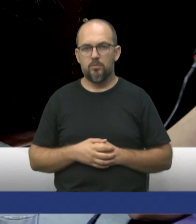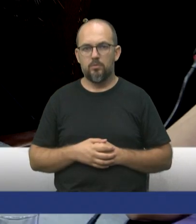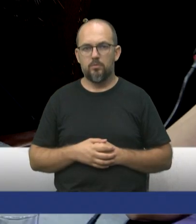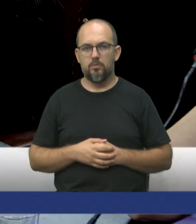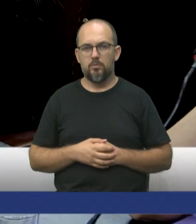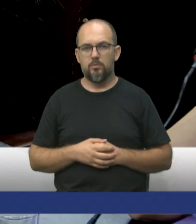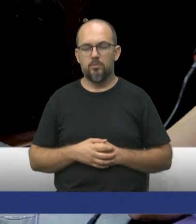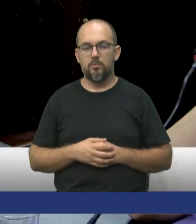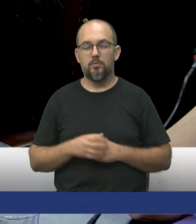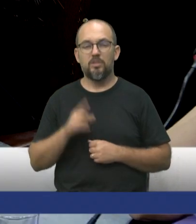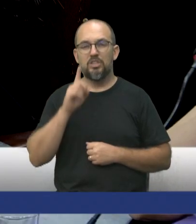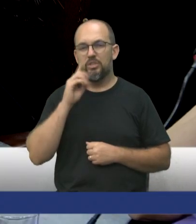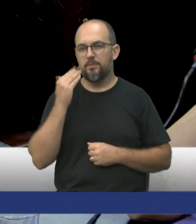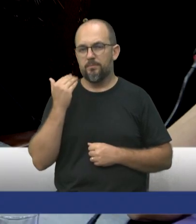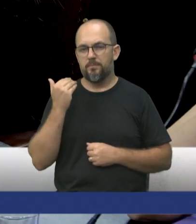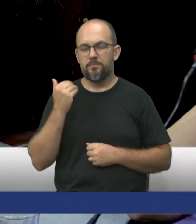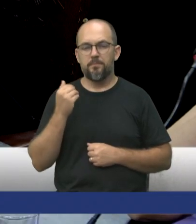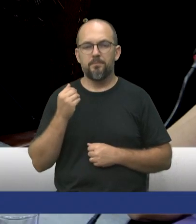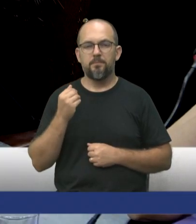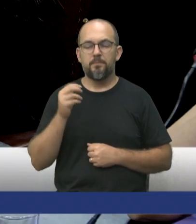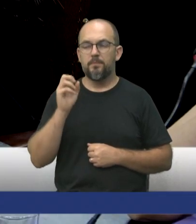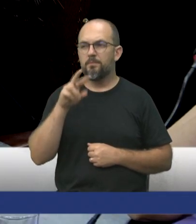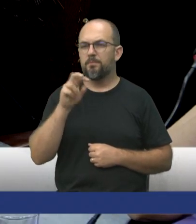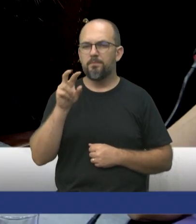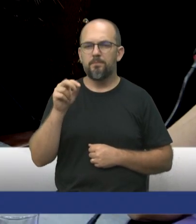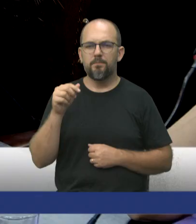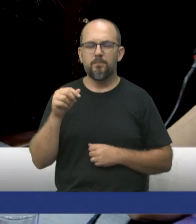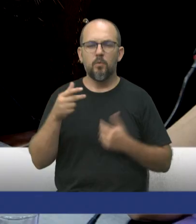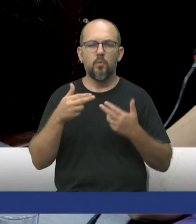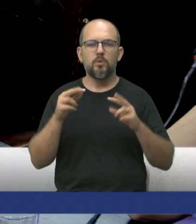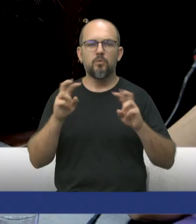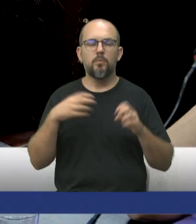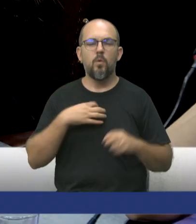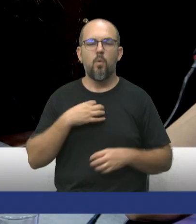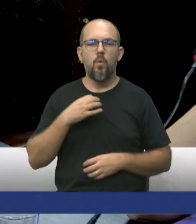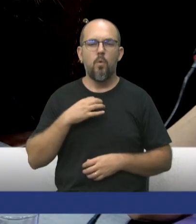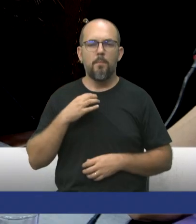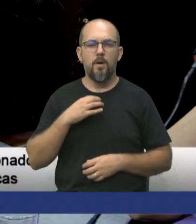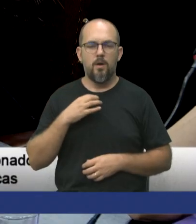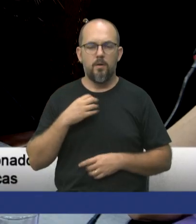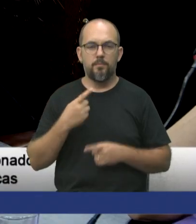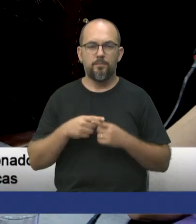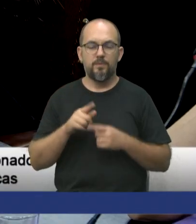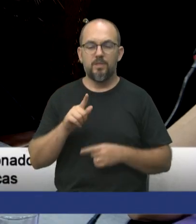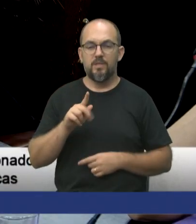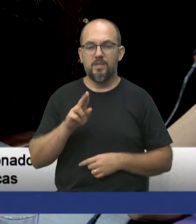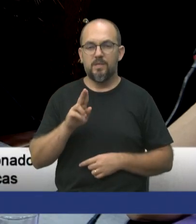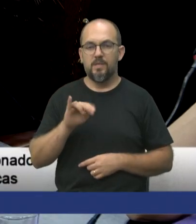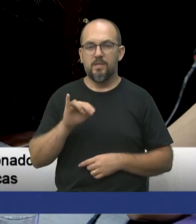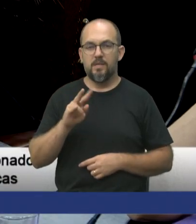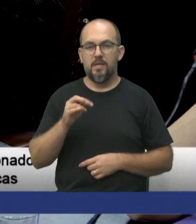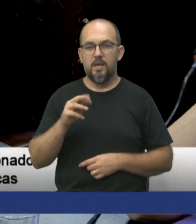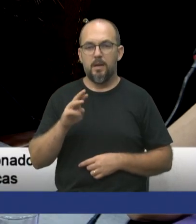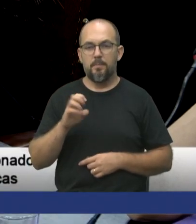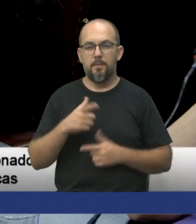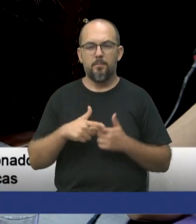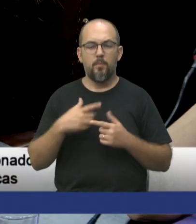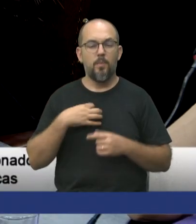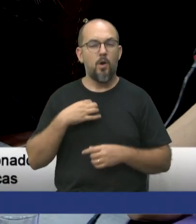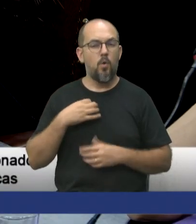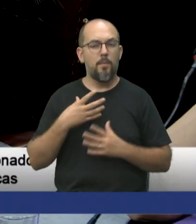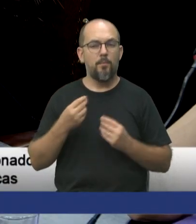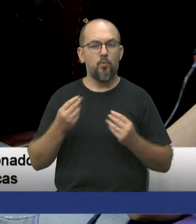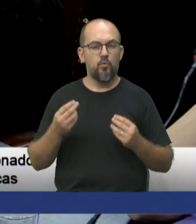E esses dias também eu estava vendo algumas coisas sobre a roupa, porque o Guilherme ele tem muito problema com roupa.